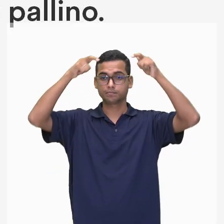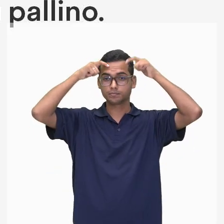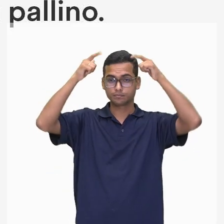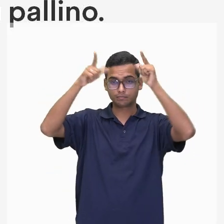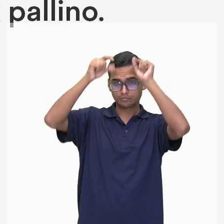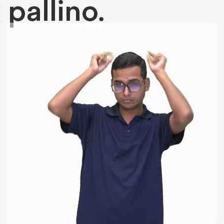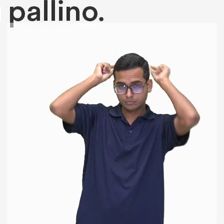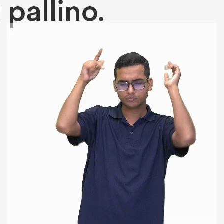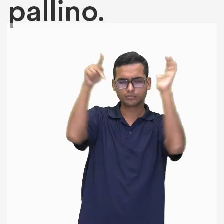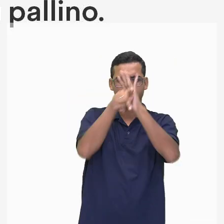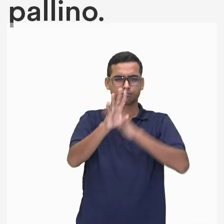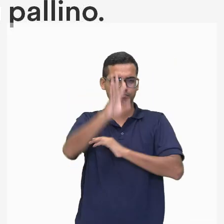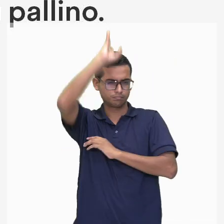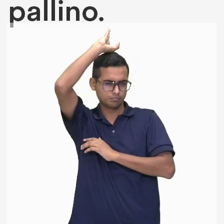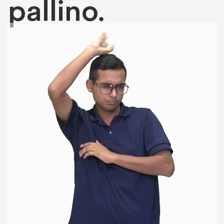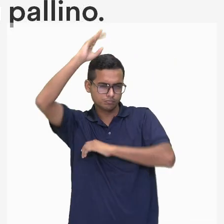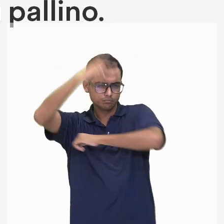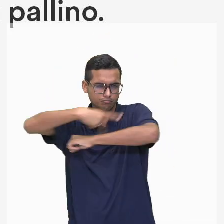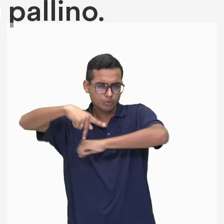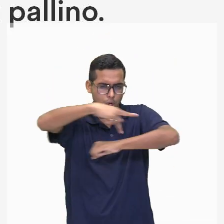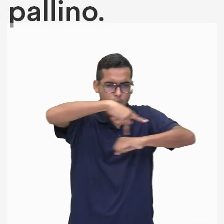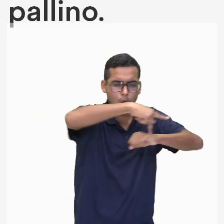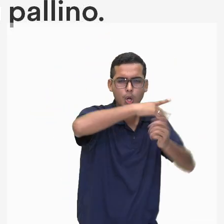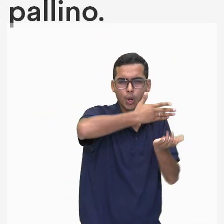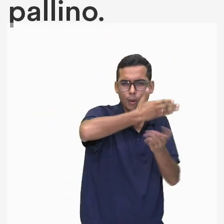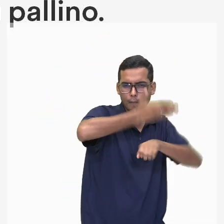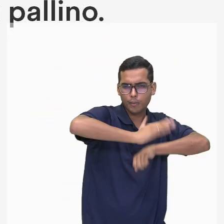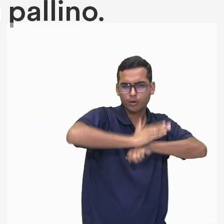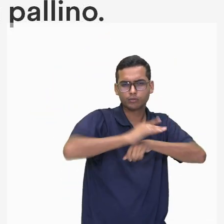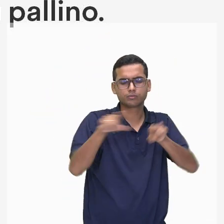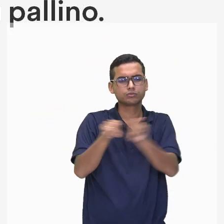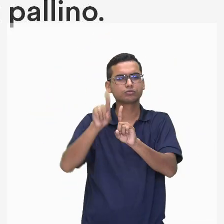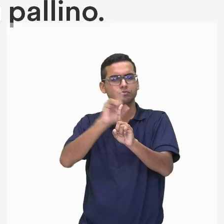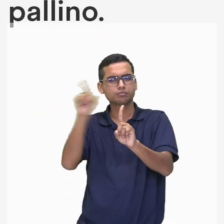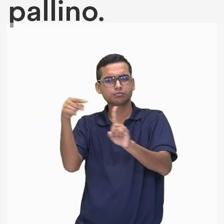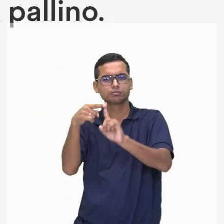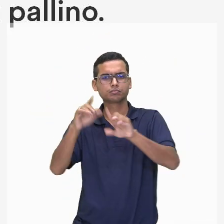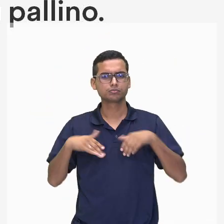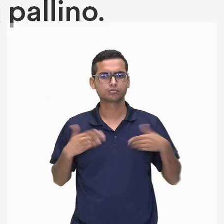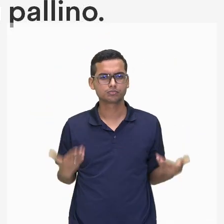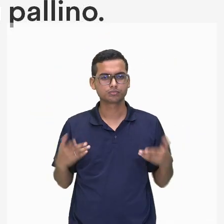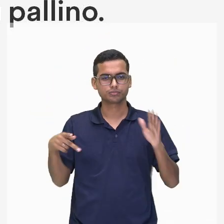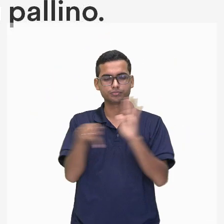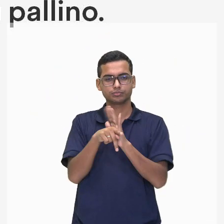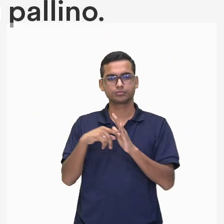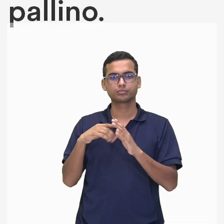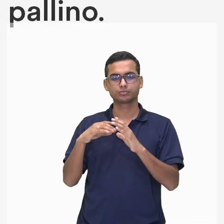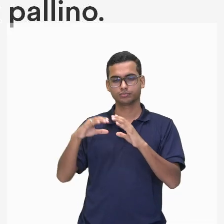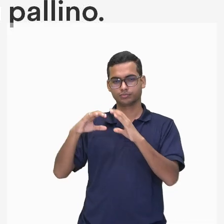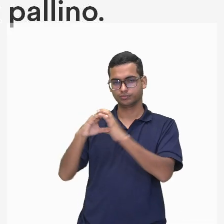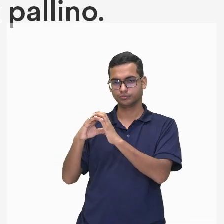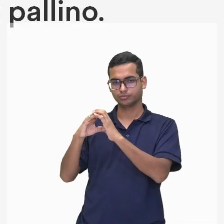diversos países. Qual é o objetivo do jogo da bocha? É lançar bolas de forma a posicioná-las o